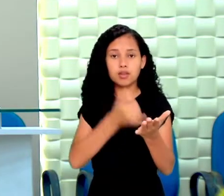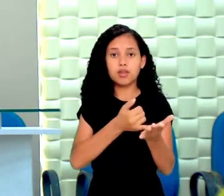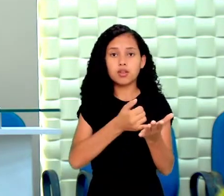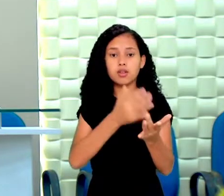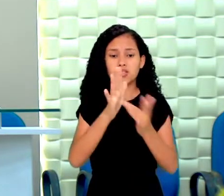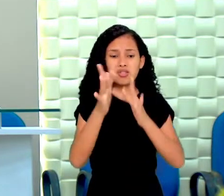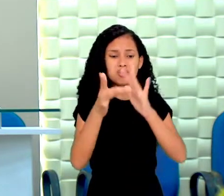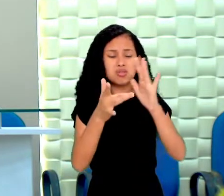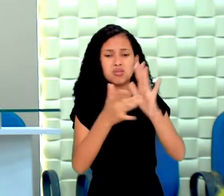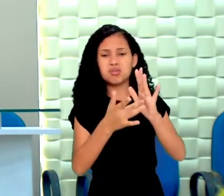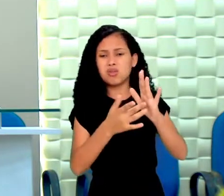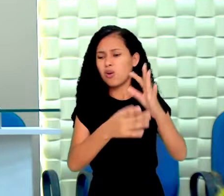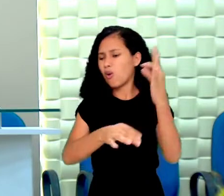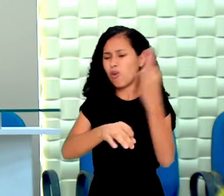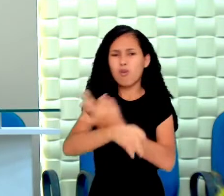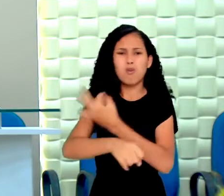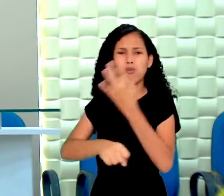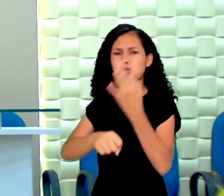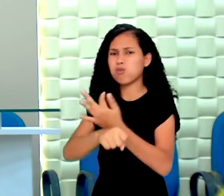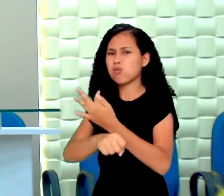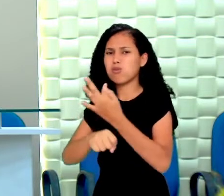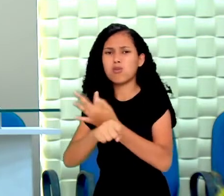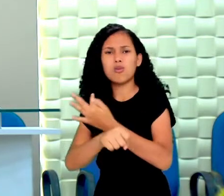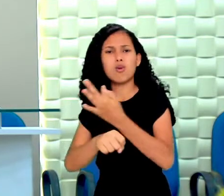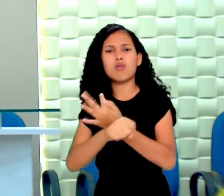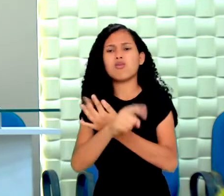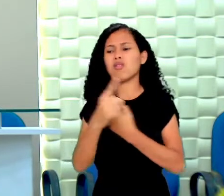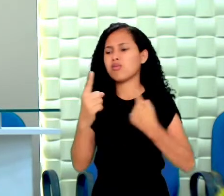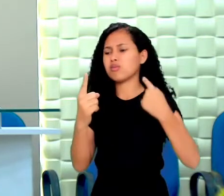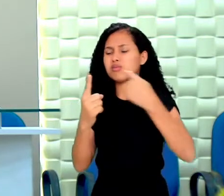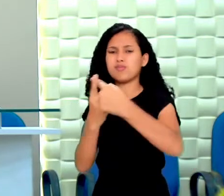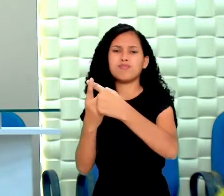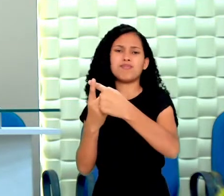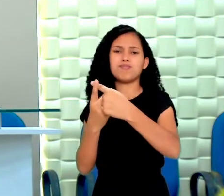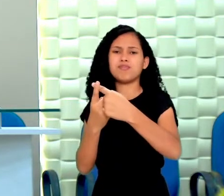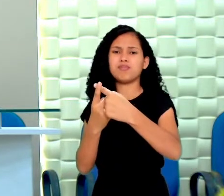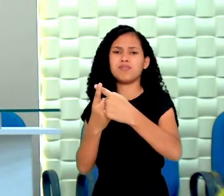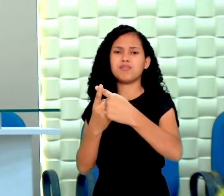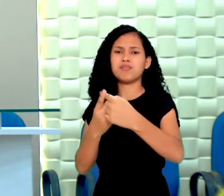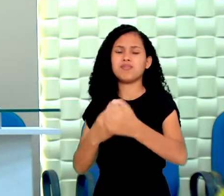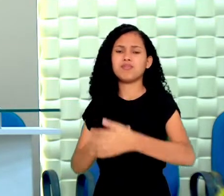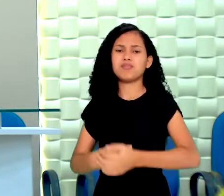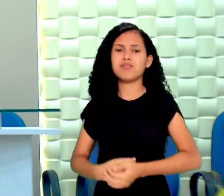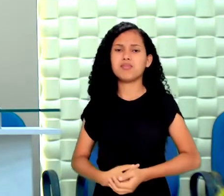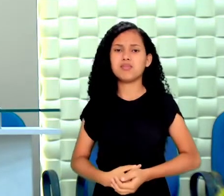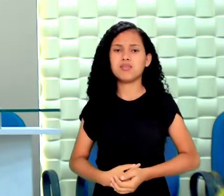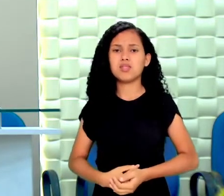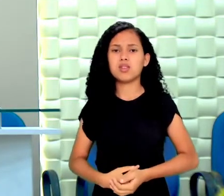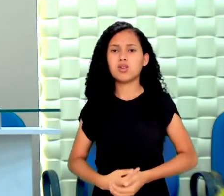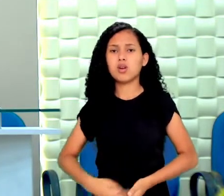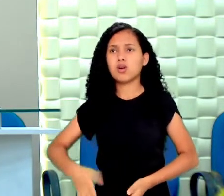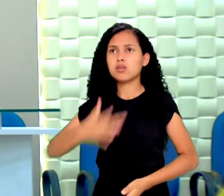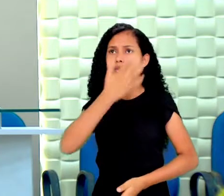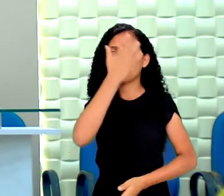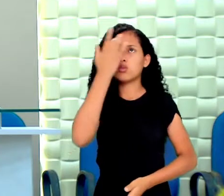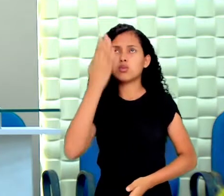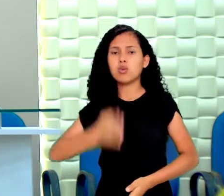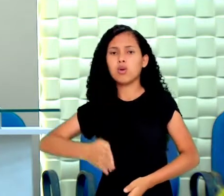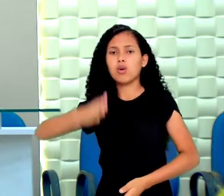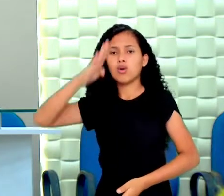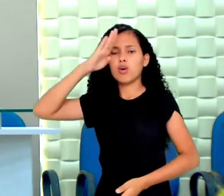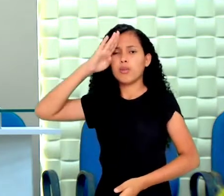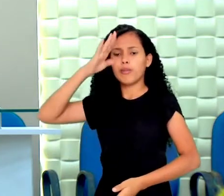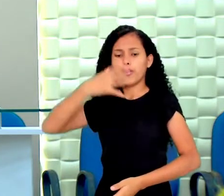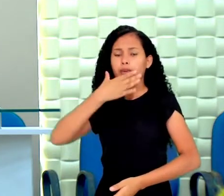não aguentava levar a cruz. E então, aqueles soldados, que